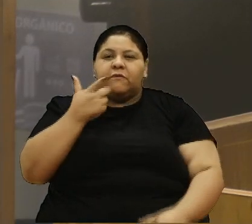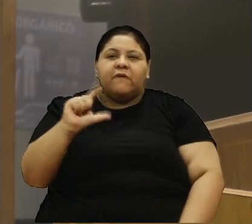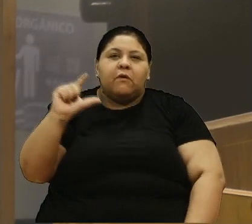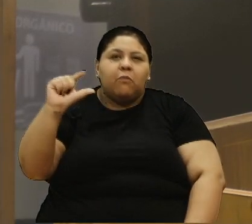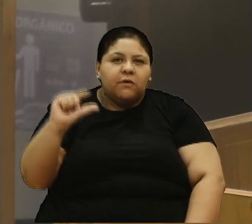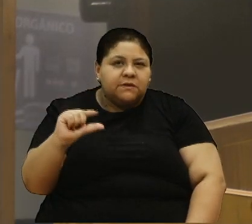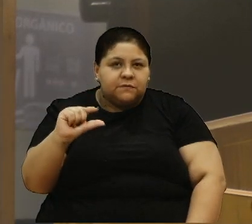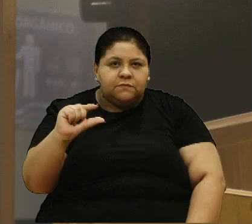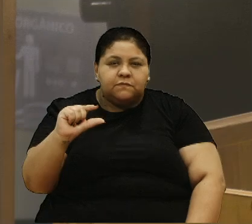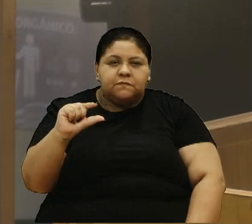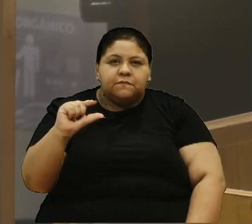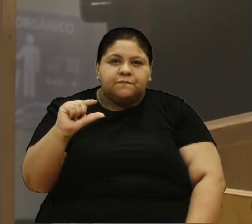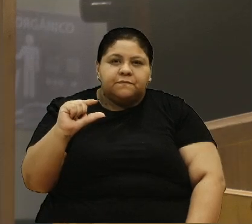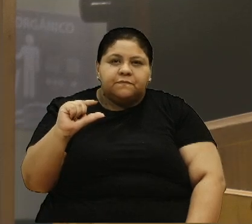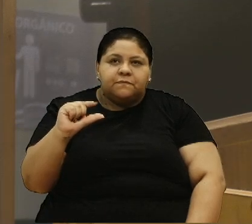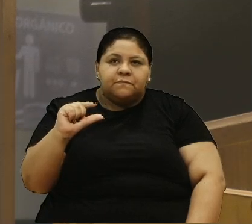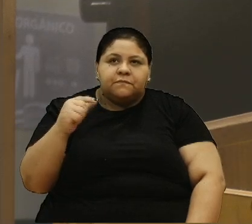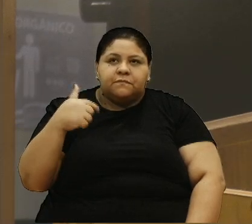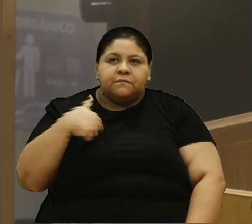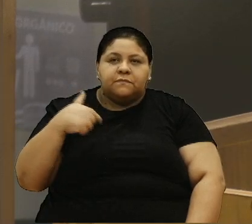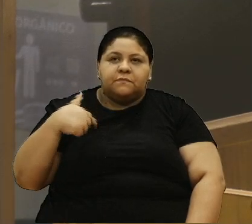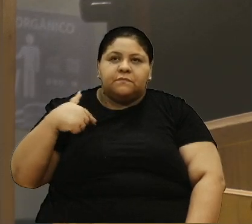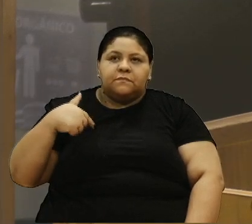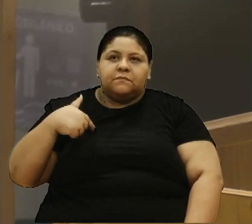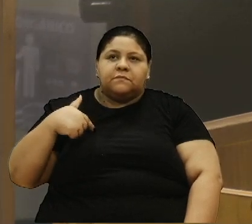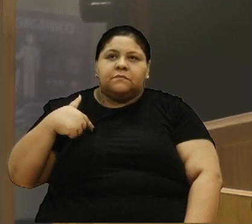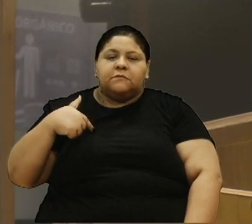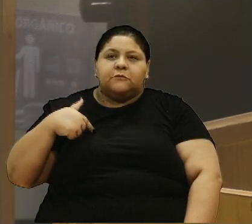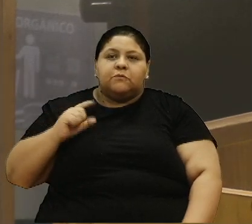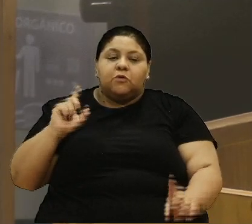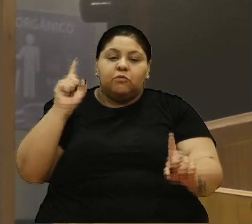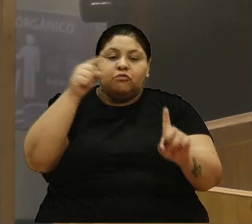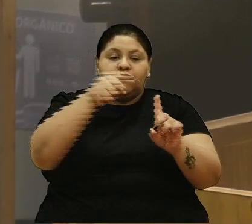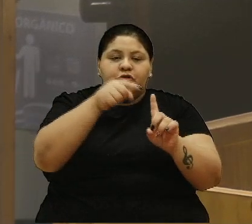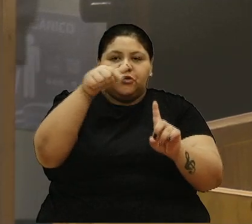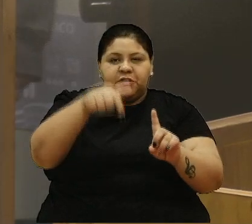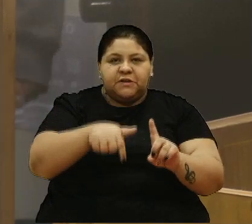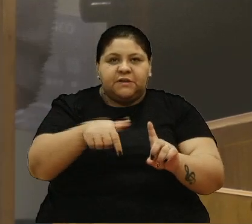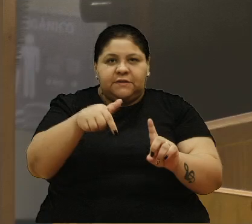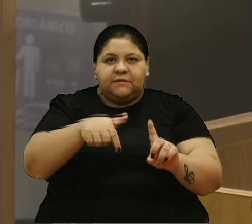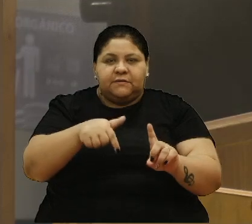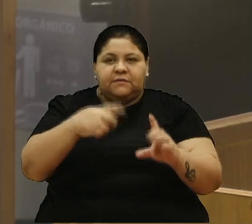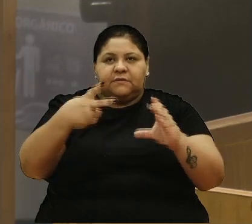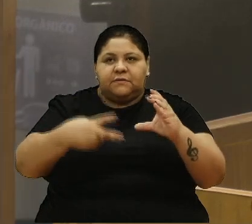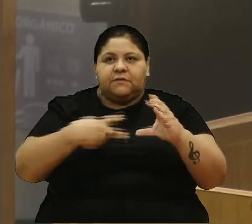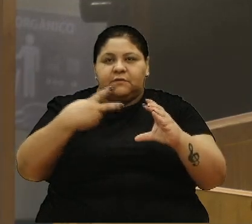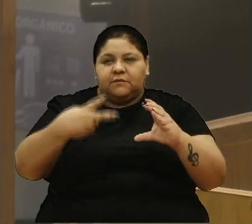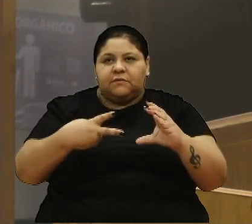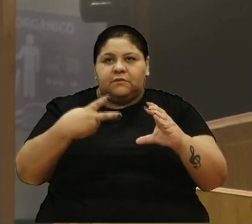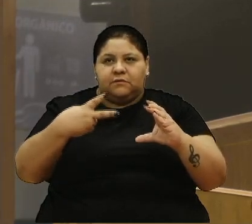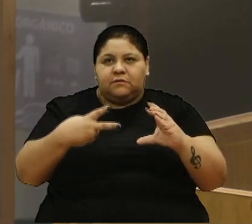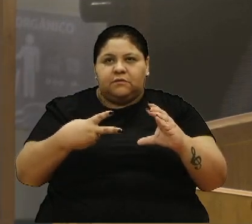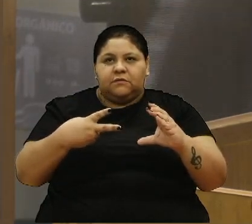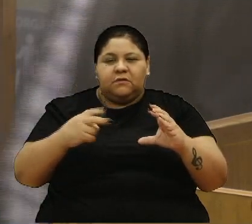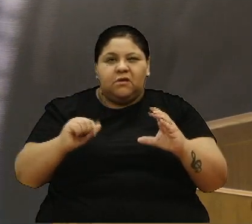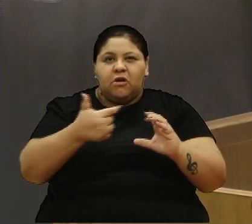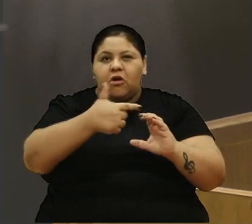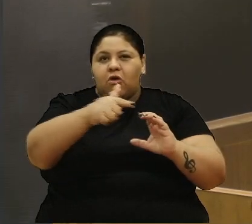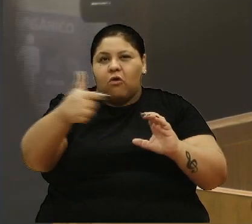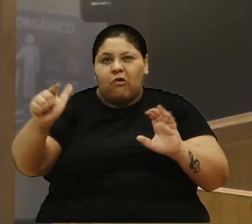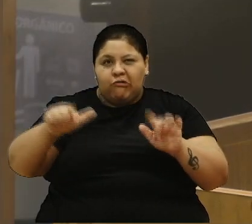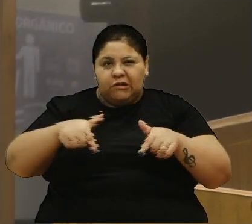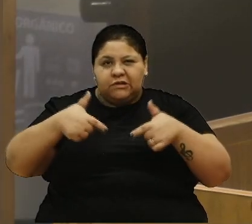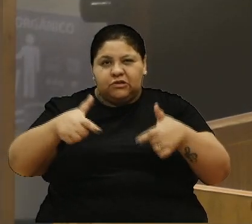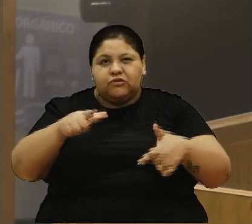pouquinho sobre a minha missão aqui nesse plenário, entre tantas atribuições que a gente